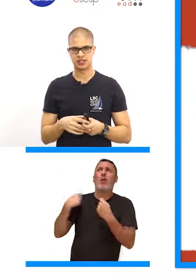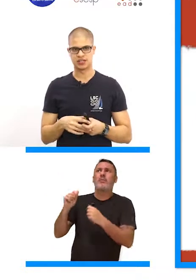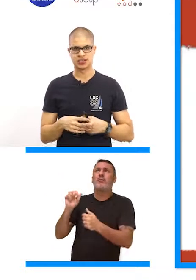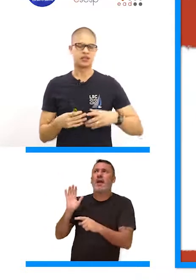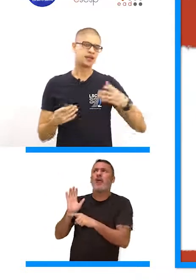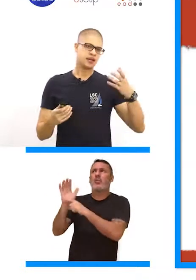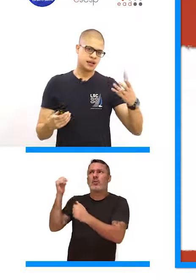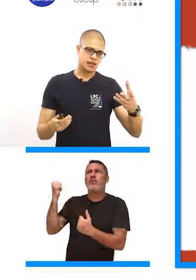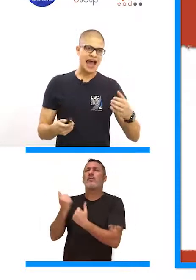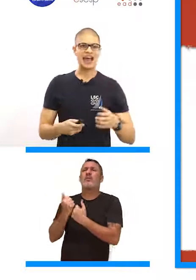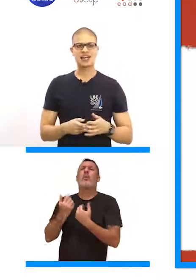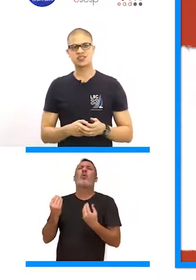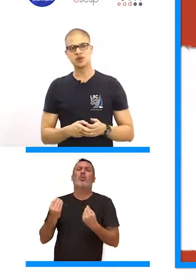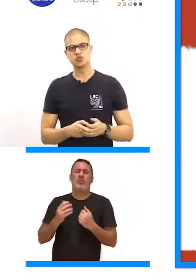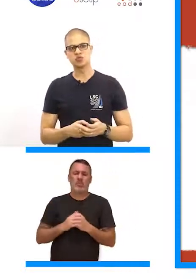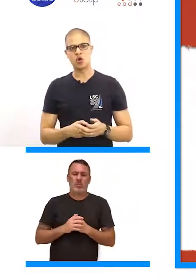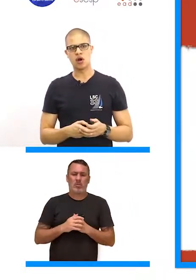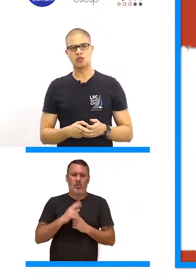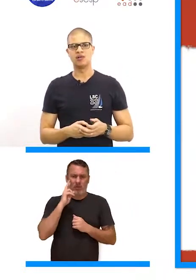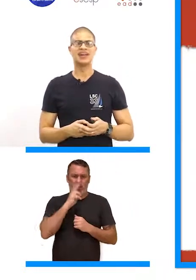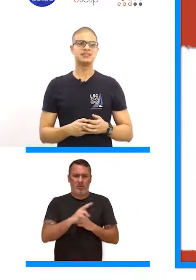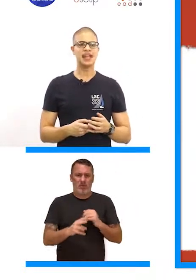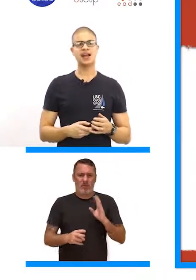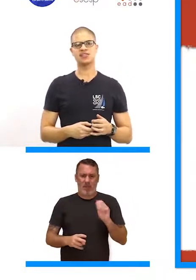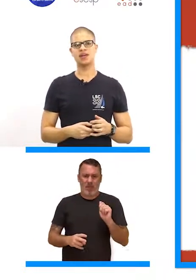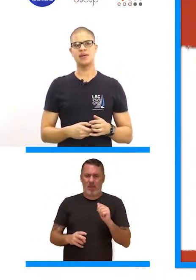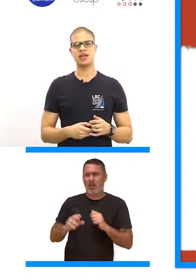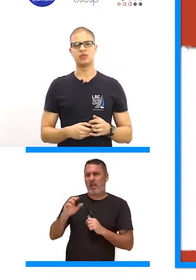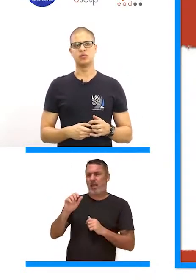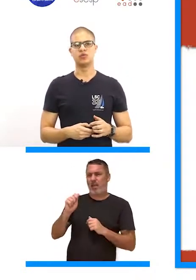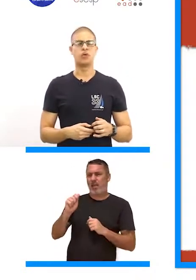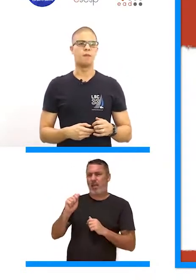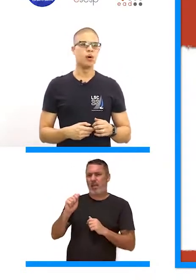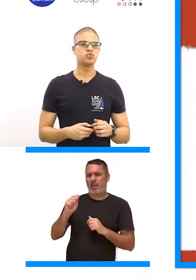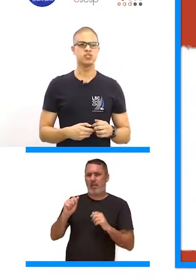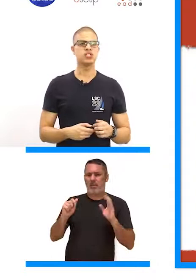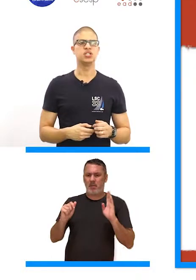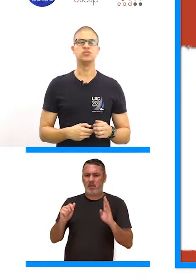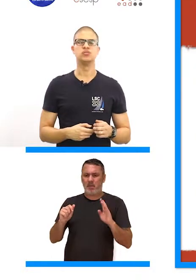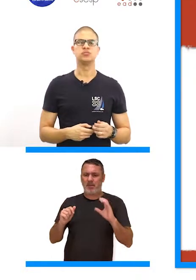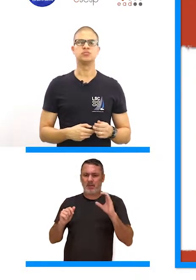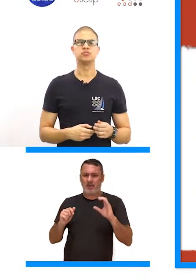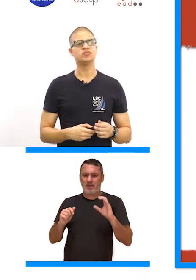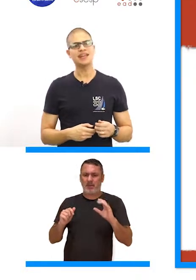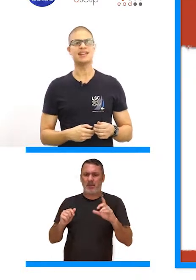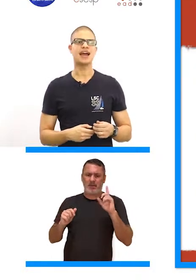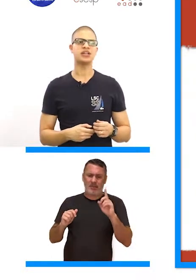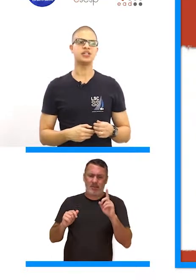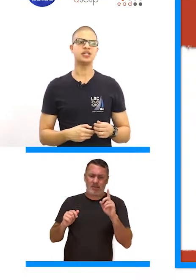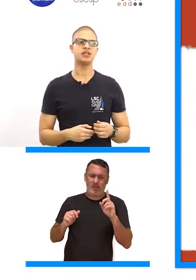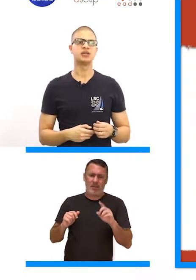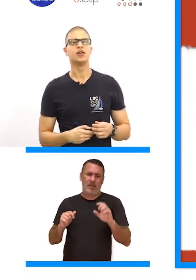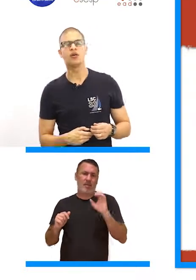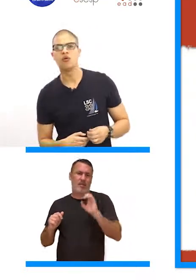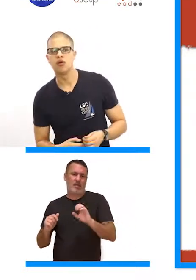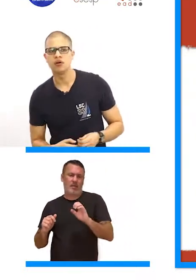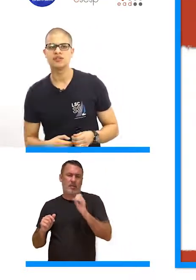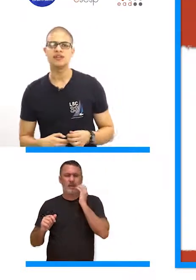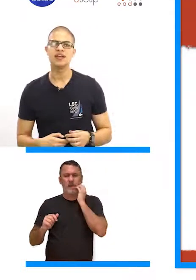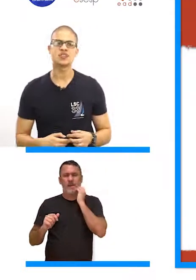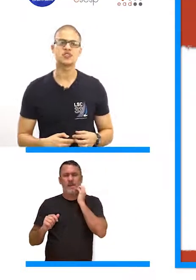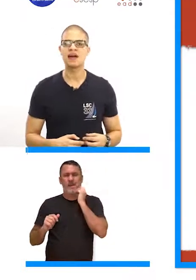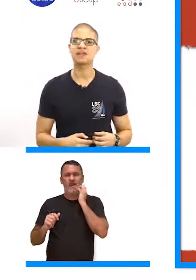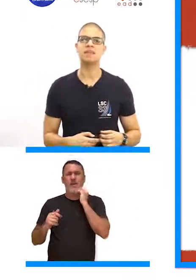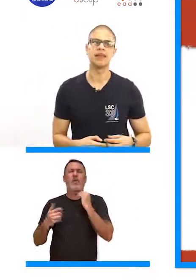preservacionista? Aração do solo, terraceamento, pousio, drenagem